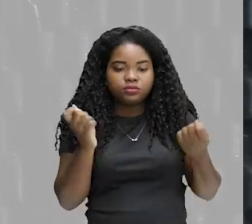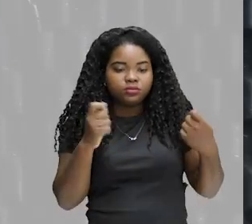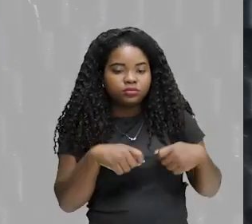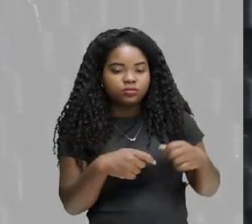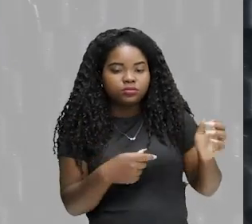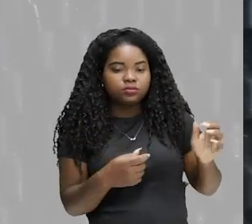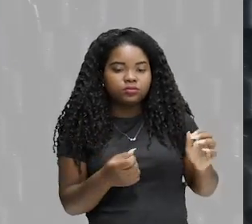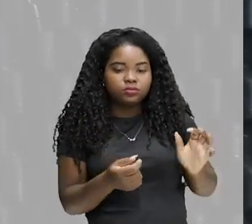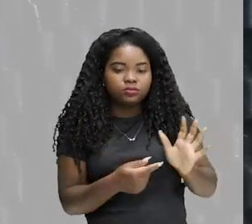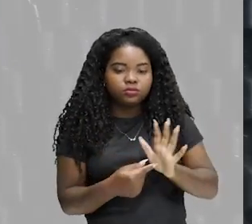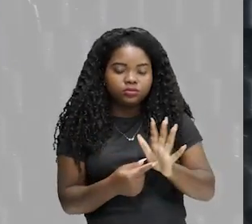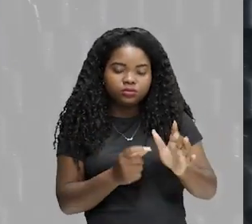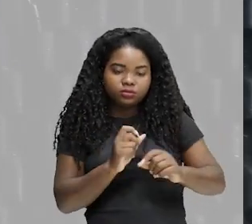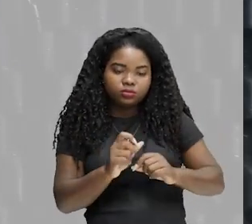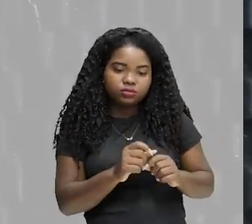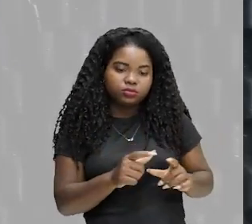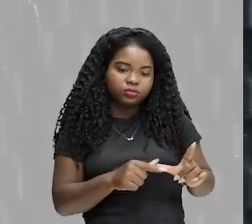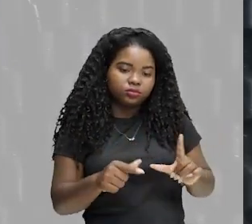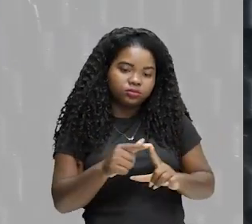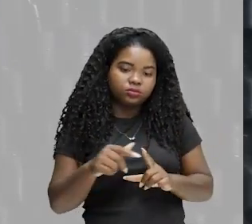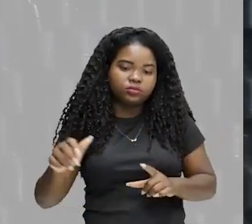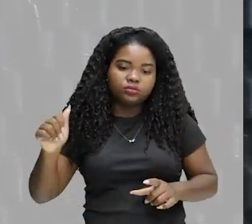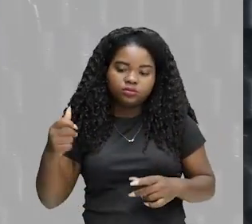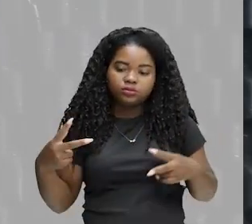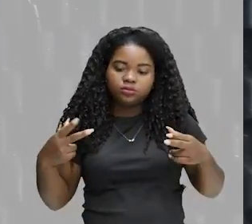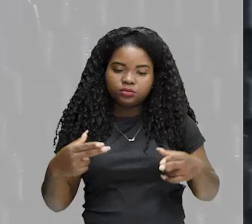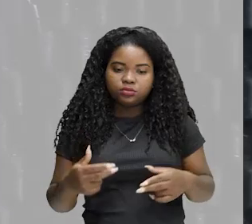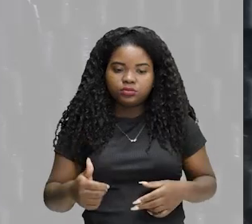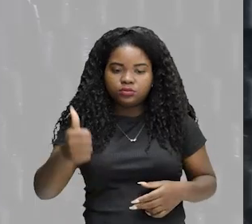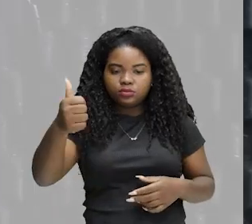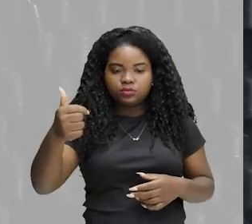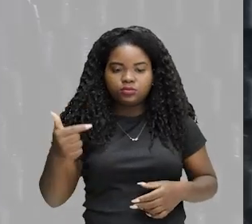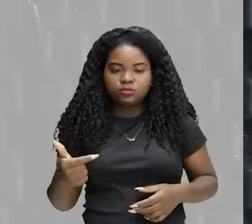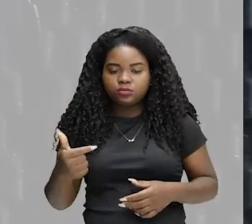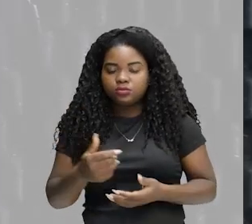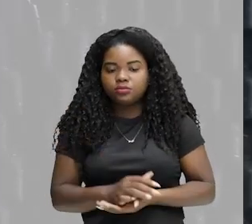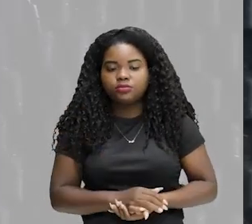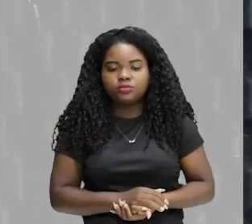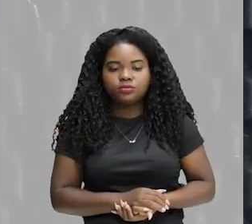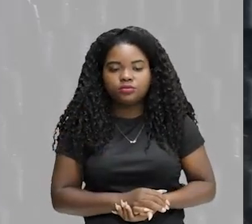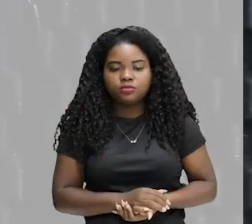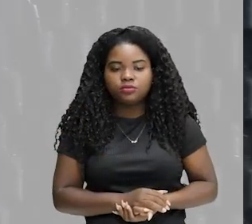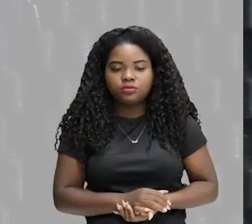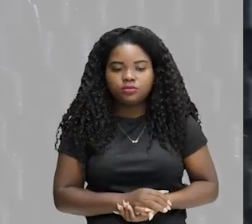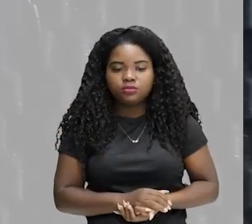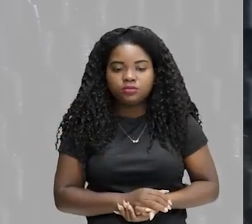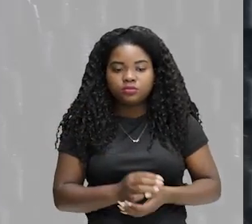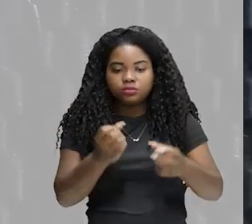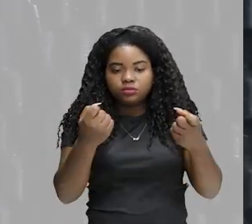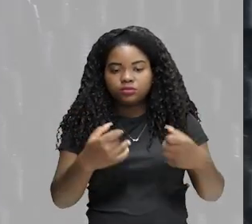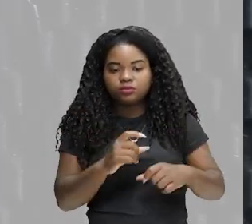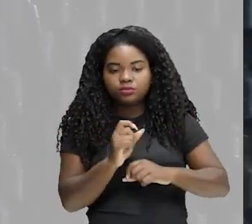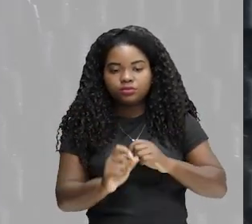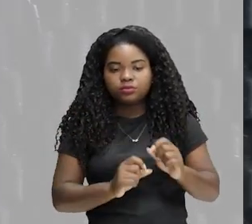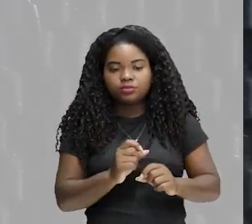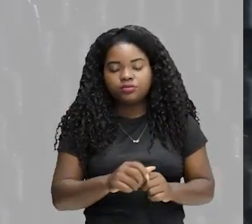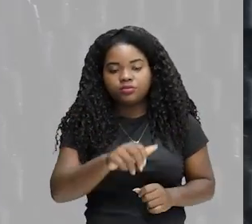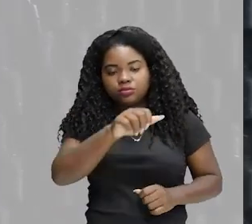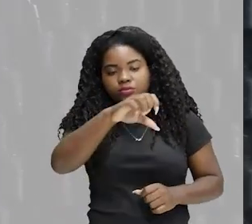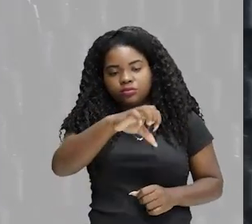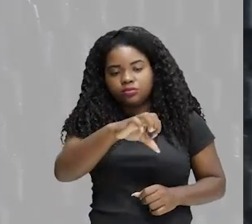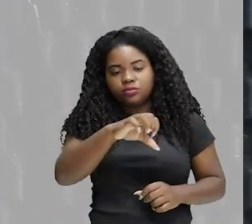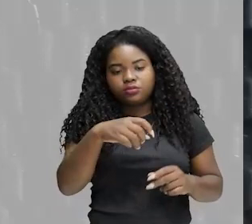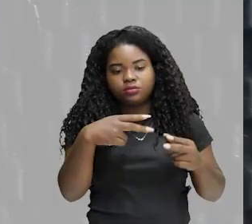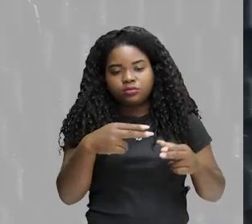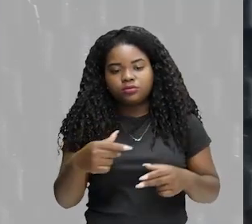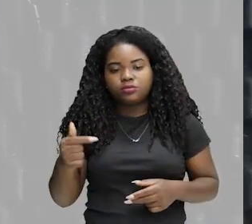log de A, como está igual em ambas, tu vai chegar numa coisa absurda. Tu está me dizendo que 9 é igual a